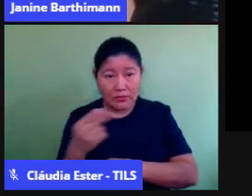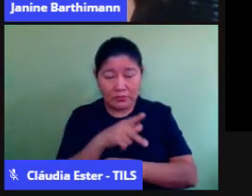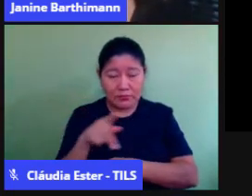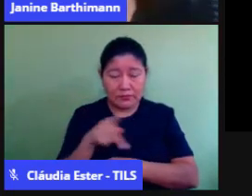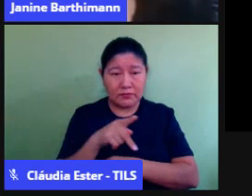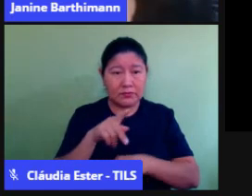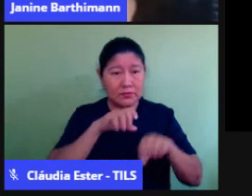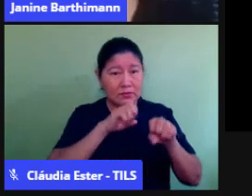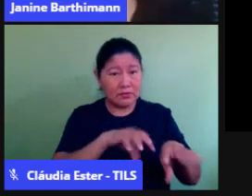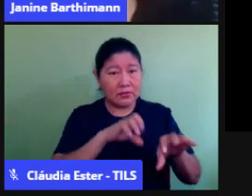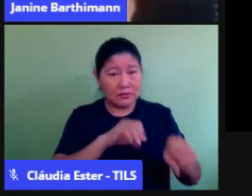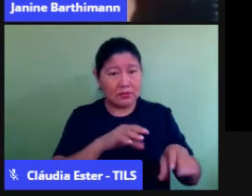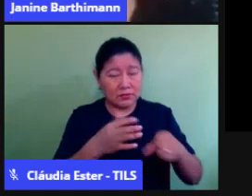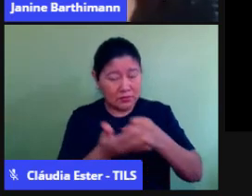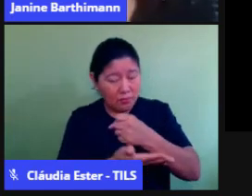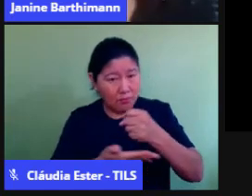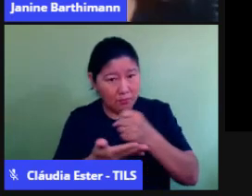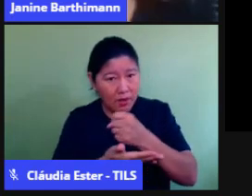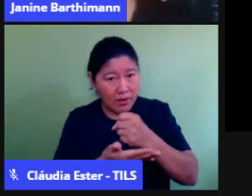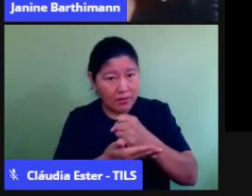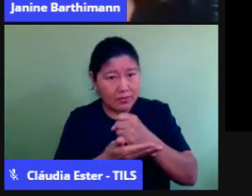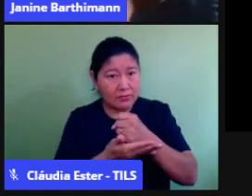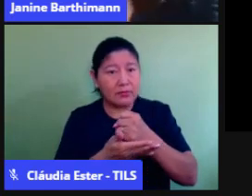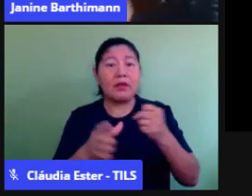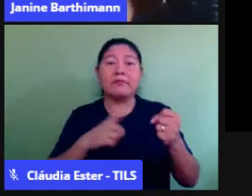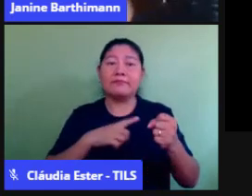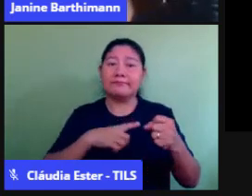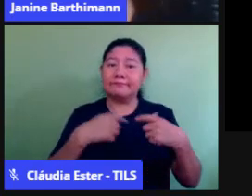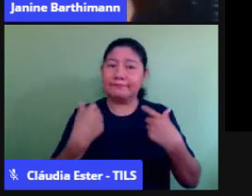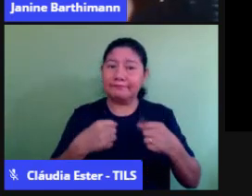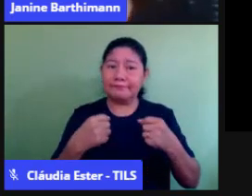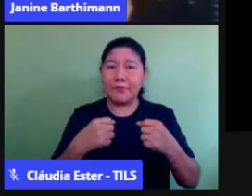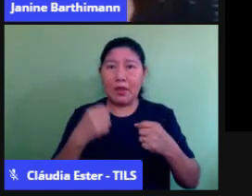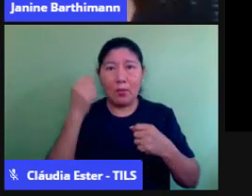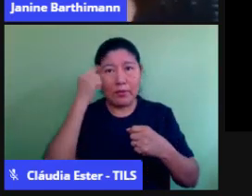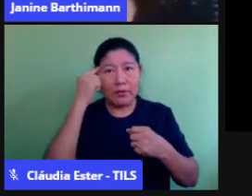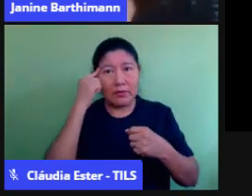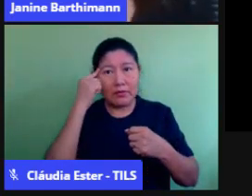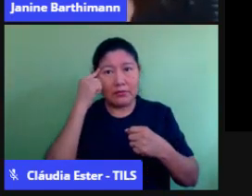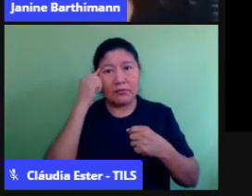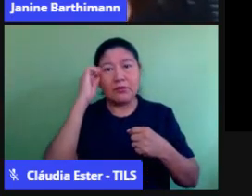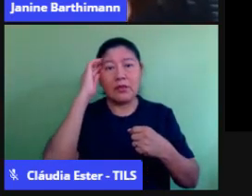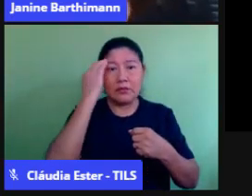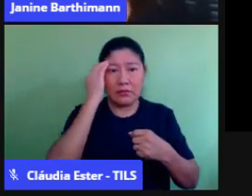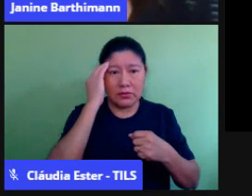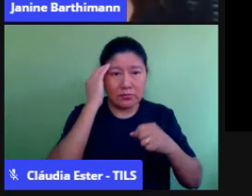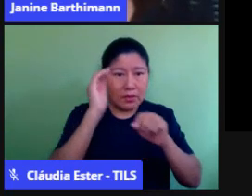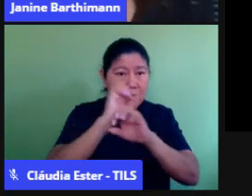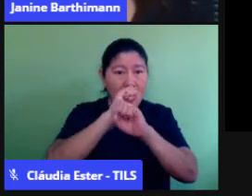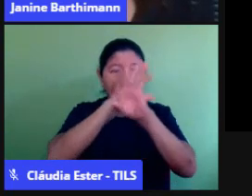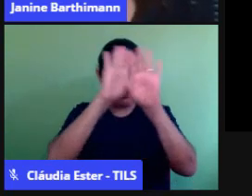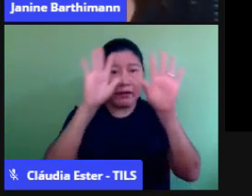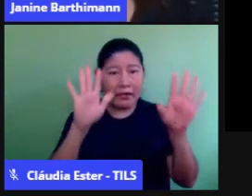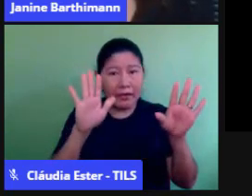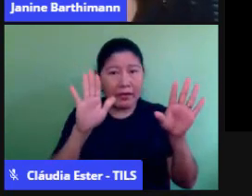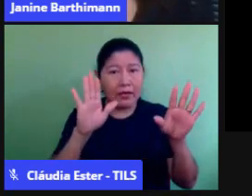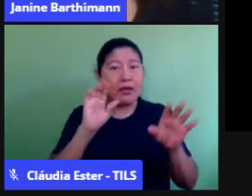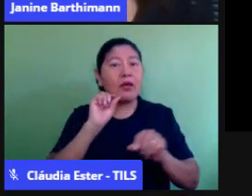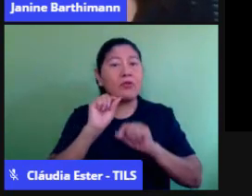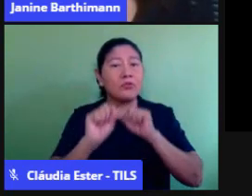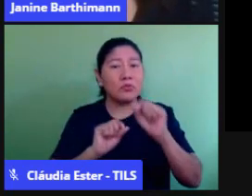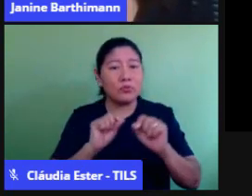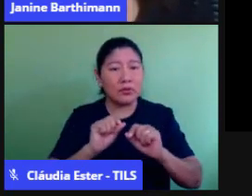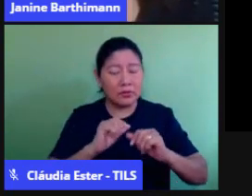básica, é de muita importância e relevância esse entendimento dessa lógica do